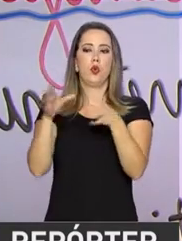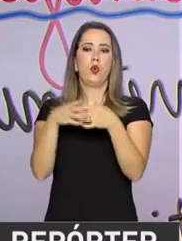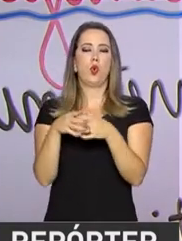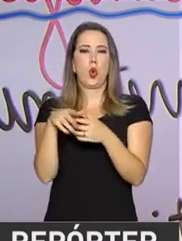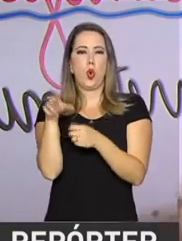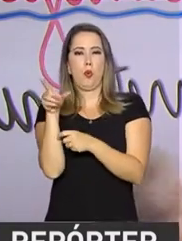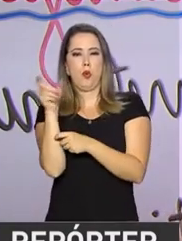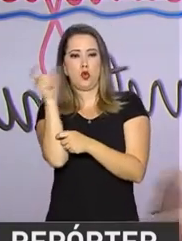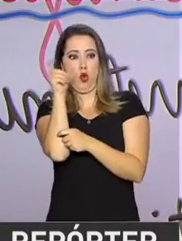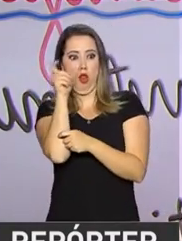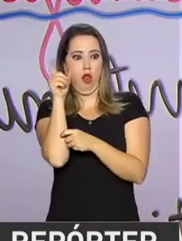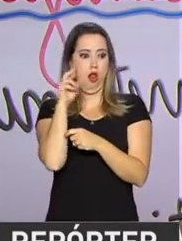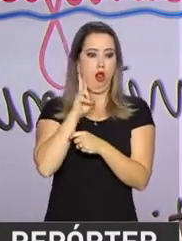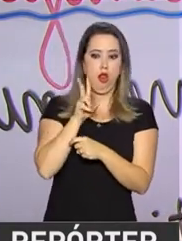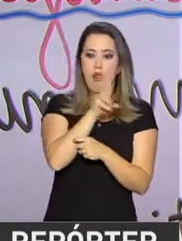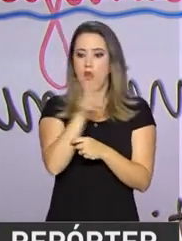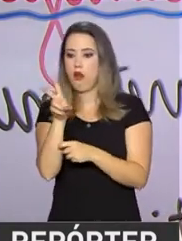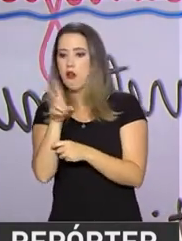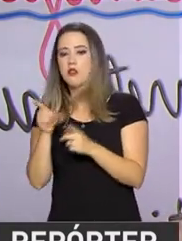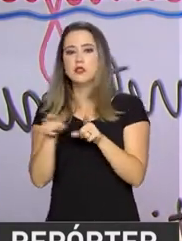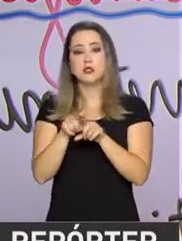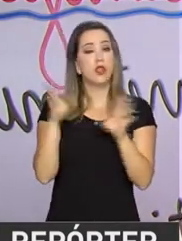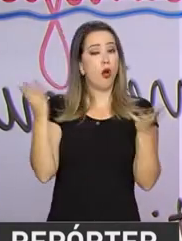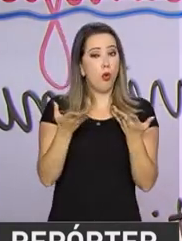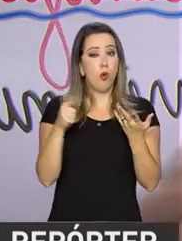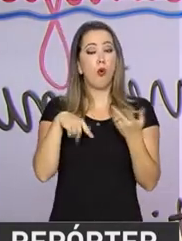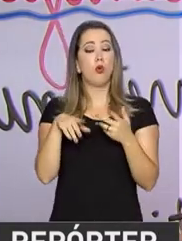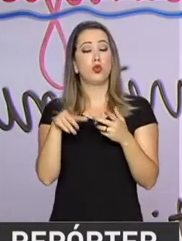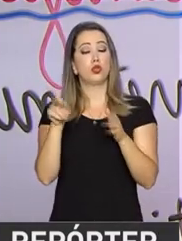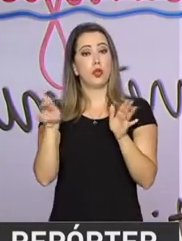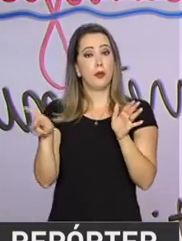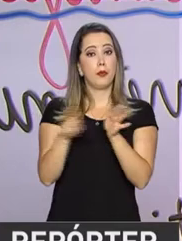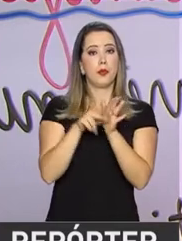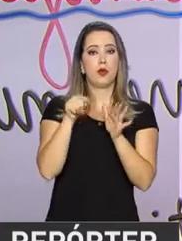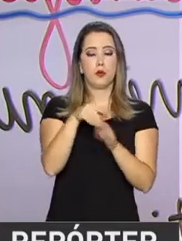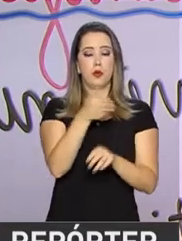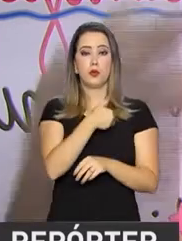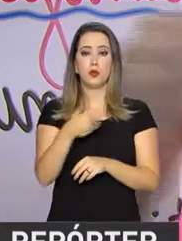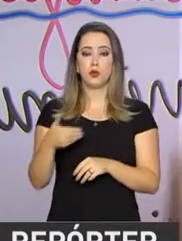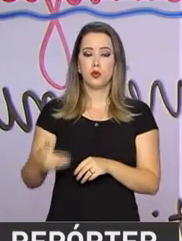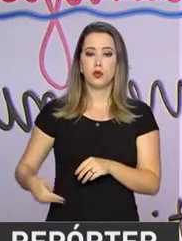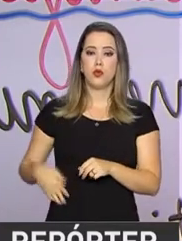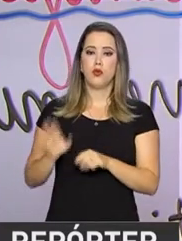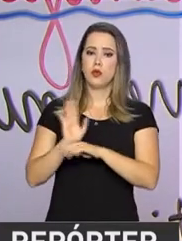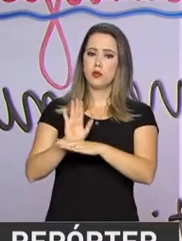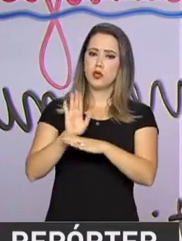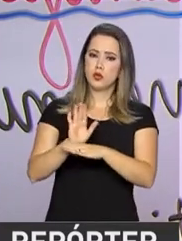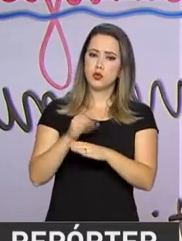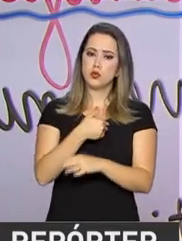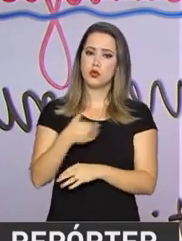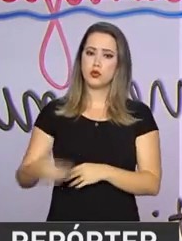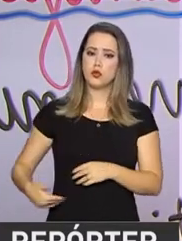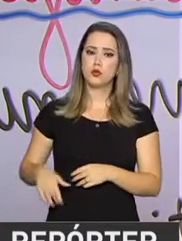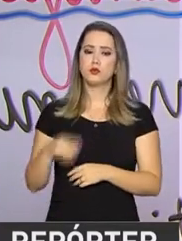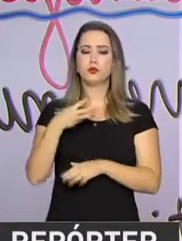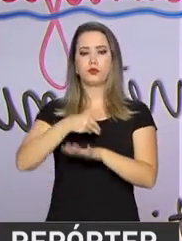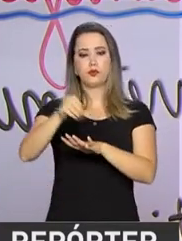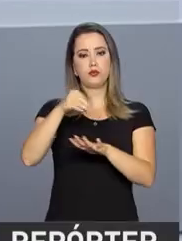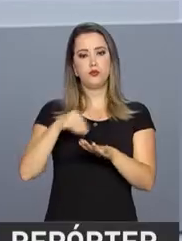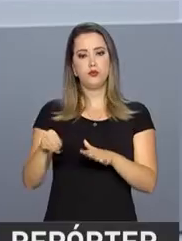espião que era jogo de governo para saber que hoje a mim ela é um órgão para dar suporte ao governo as suas